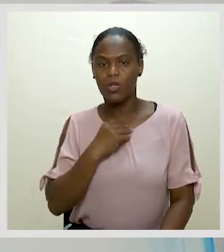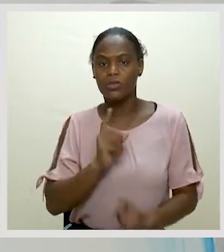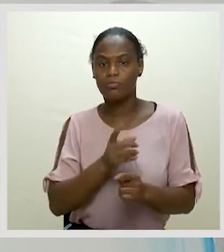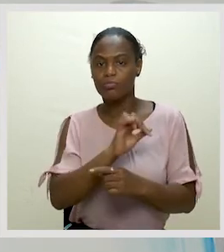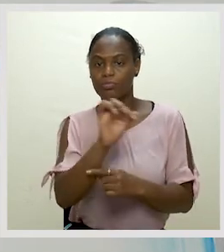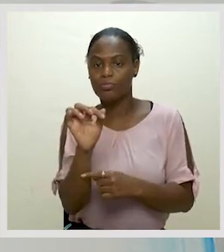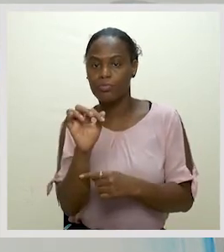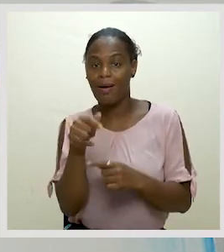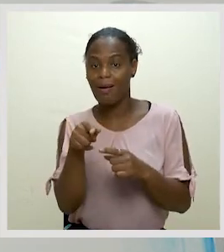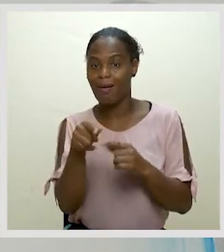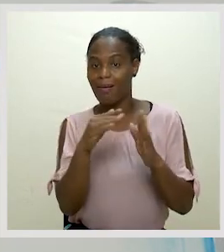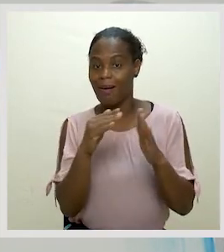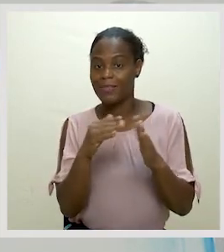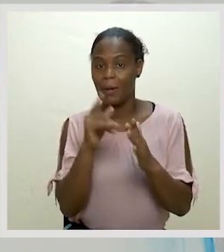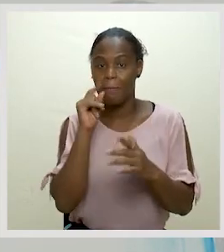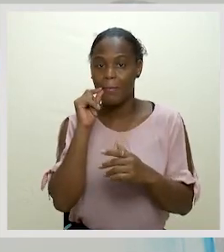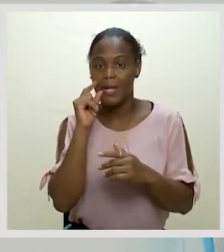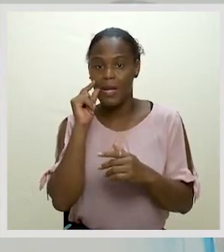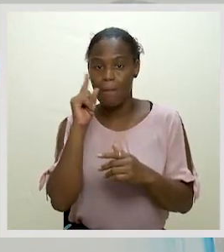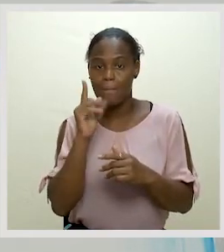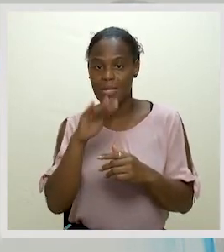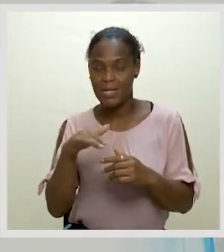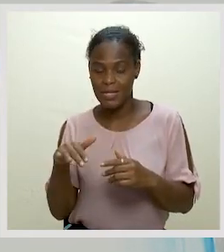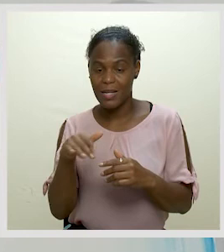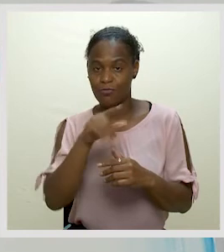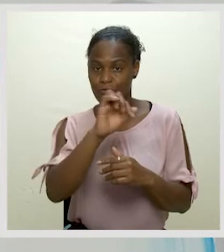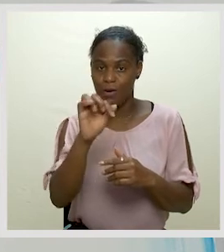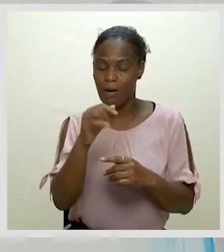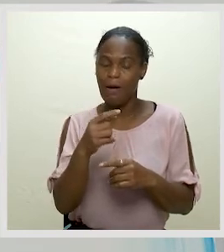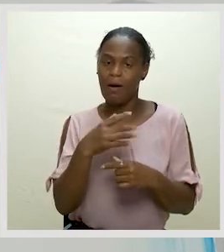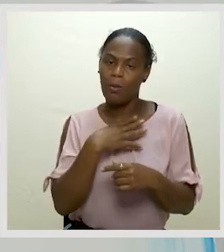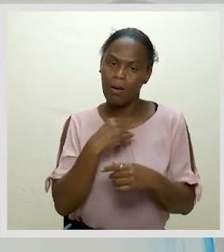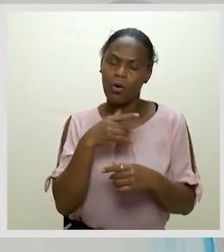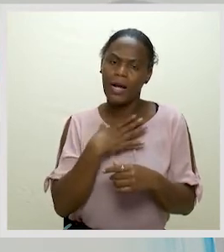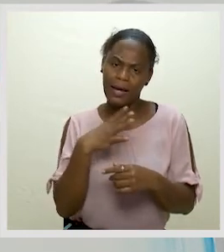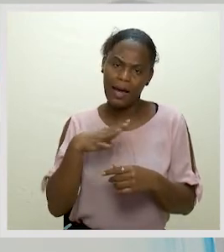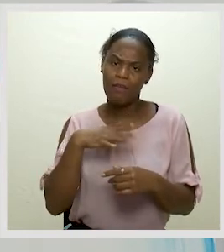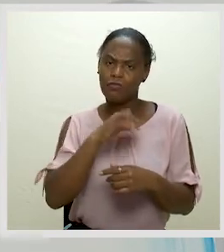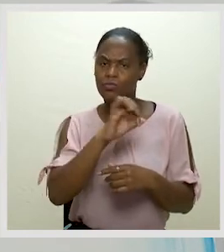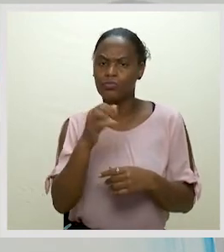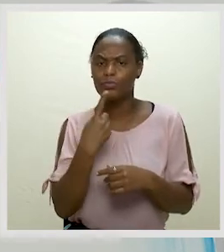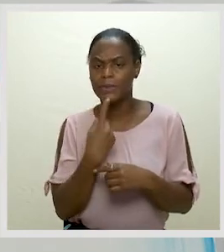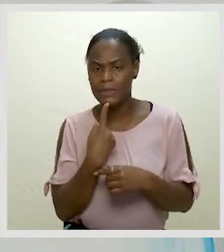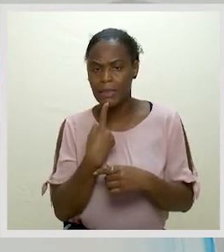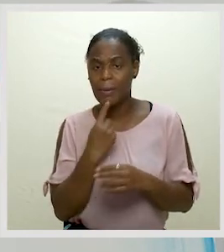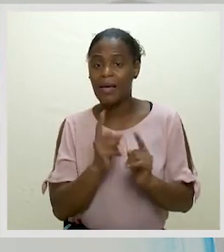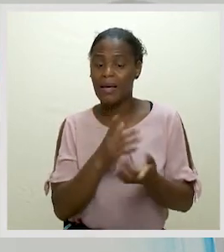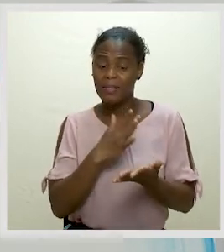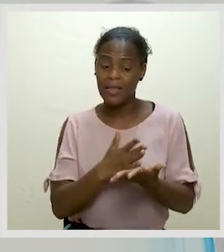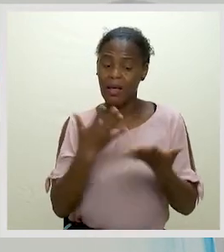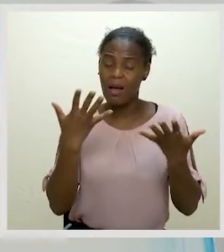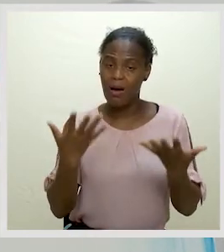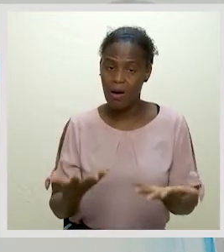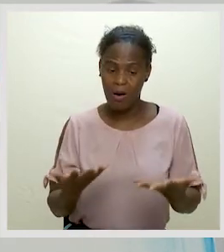gostaria que vocês, lá em casa, meninos e meninas, percebessem que